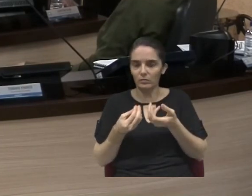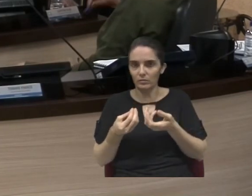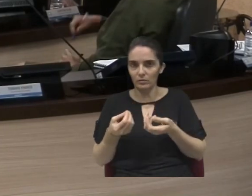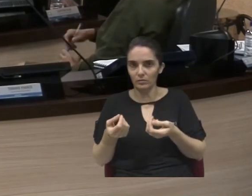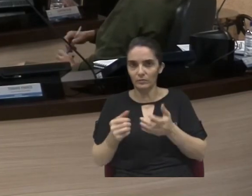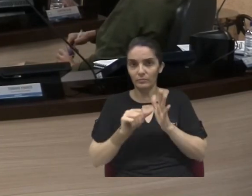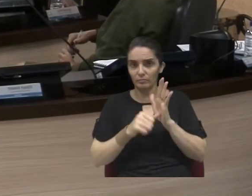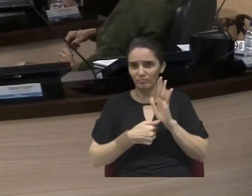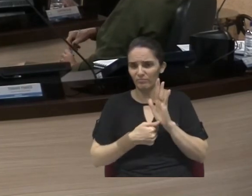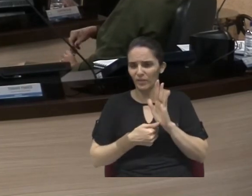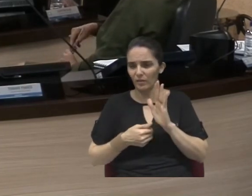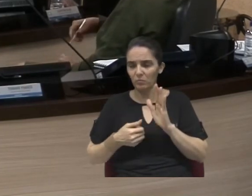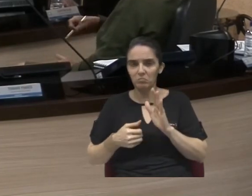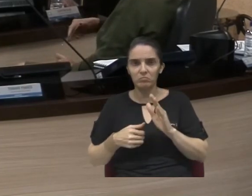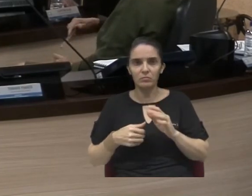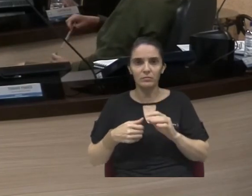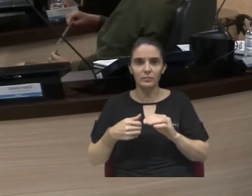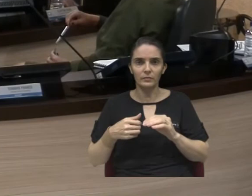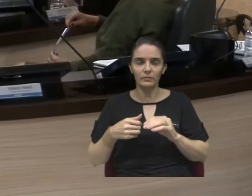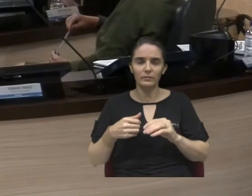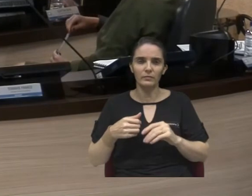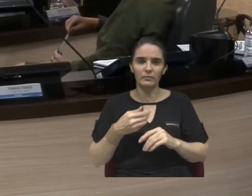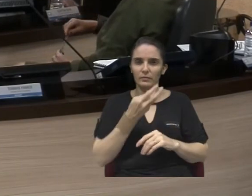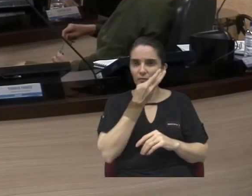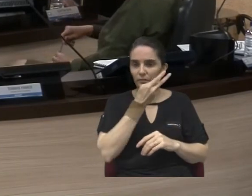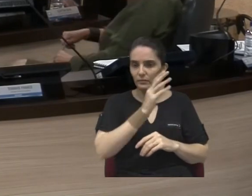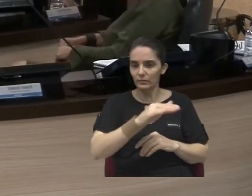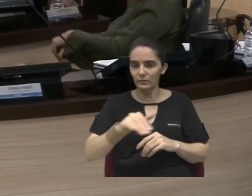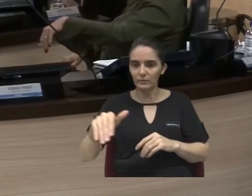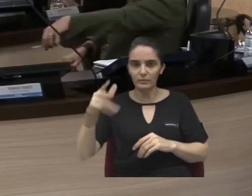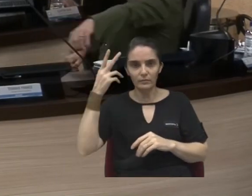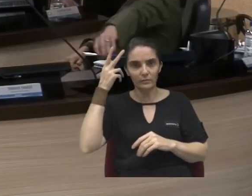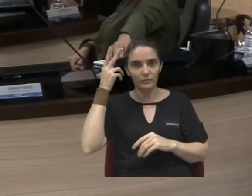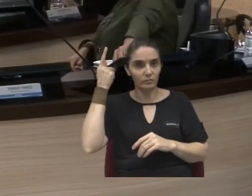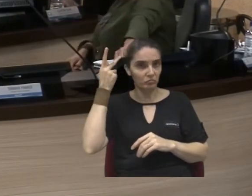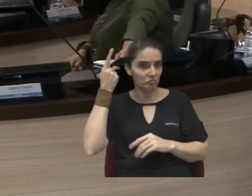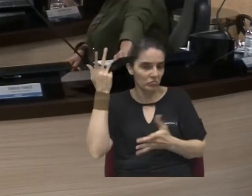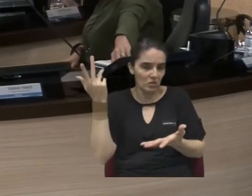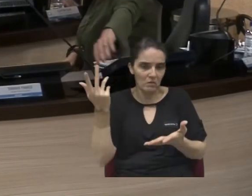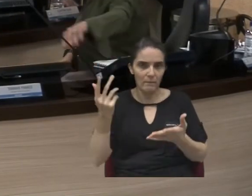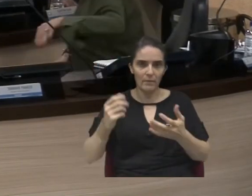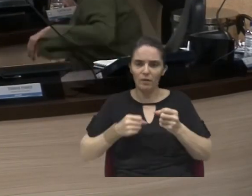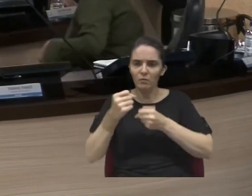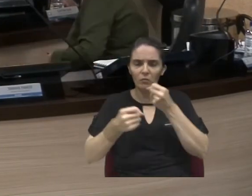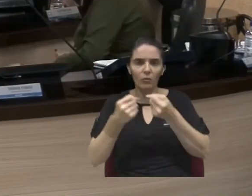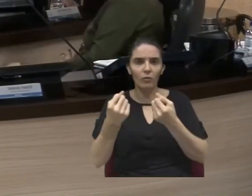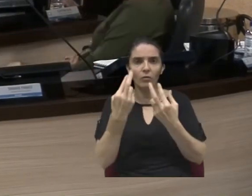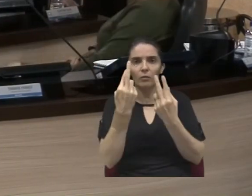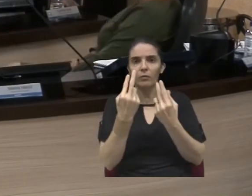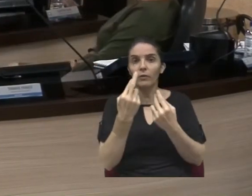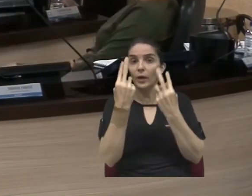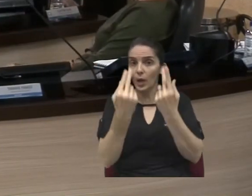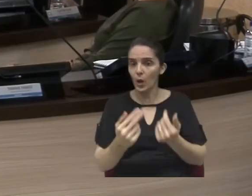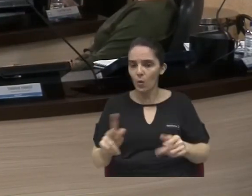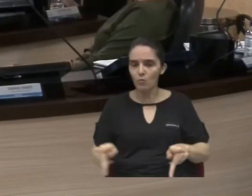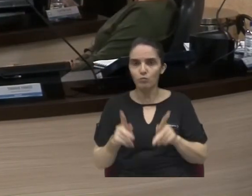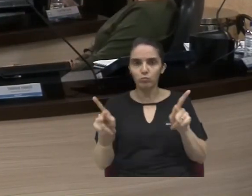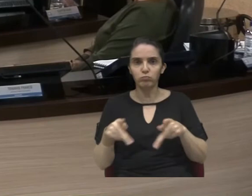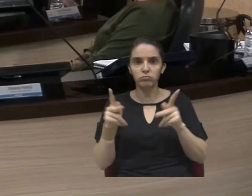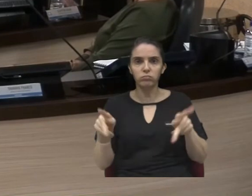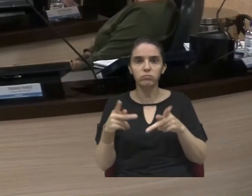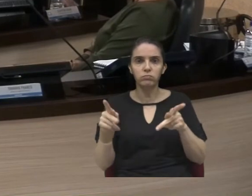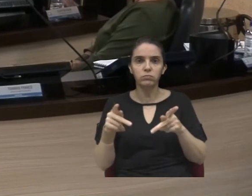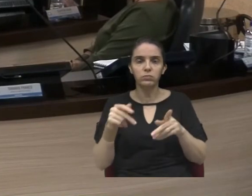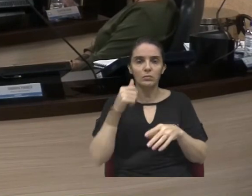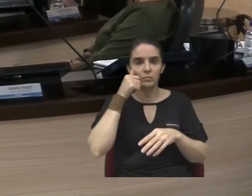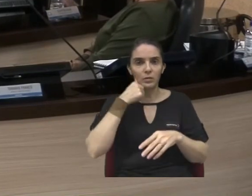Criança normal a gente já não consegue, visto o que aconteceu nesses últimos dias no shopping, que a mãe abriu a porta do carro e a